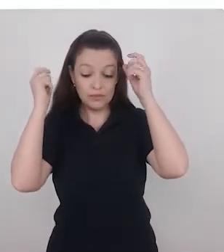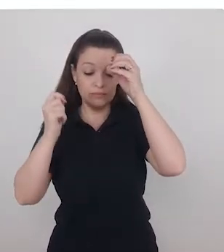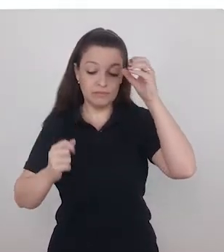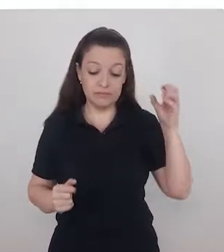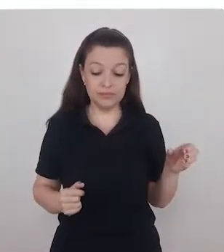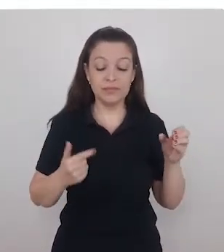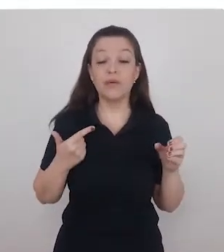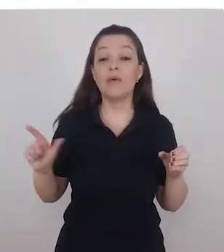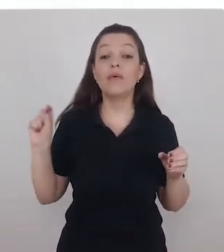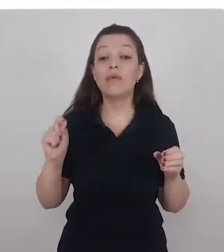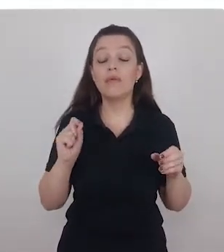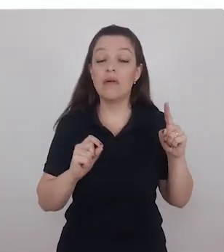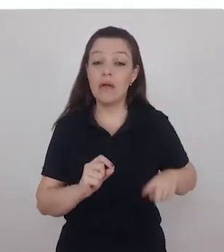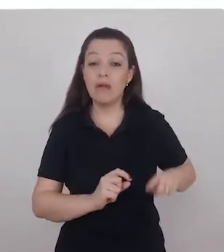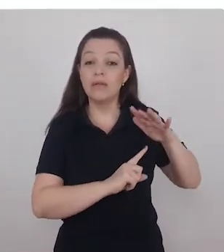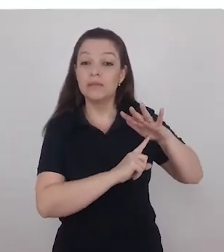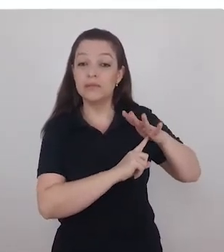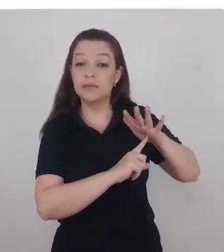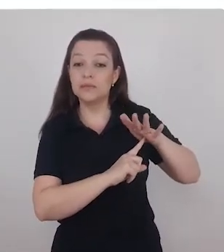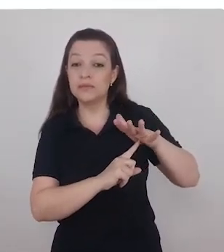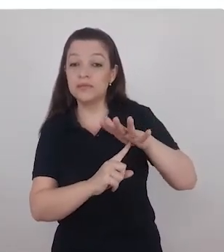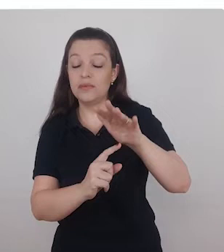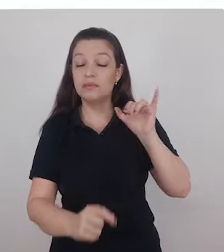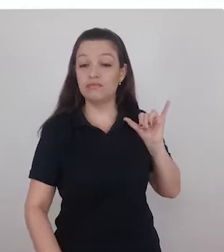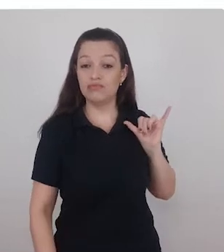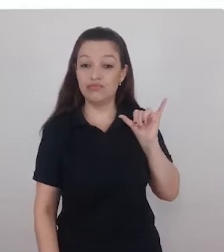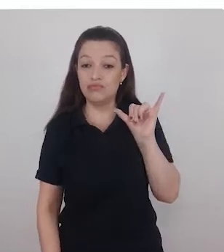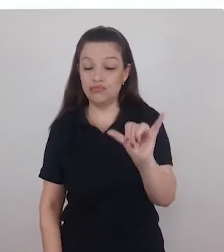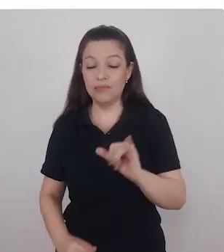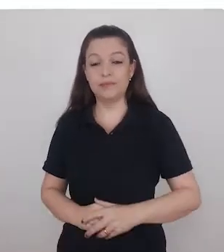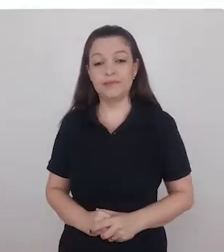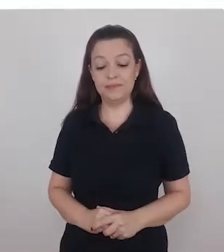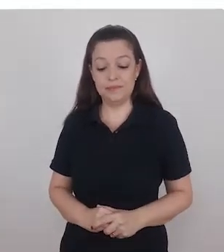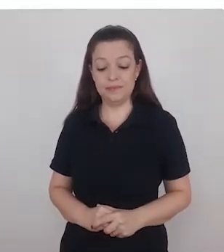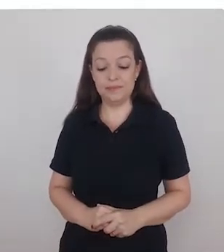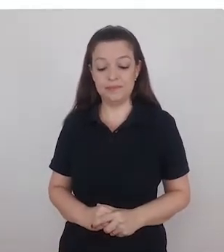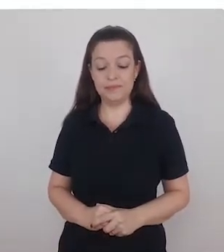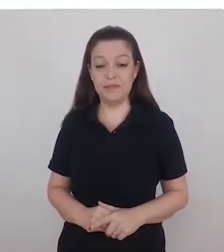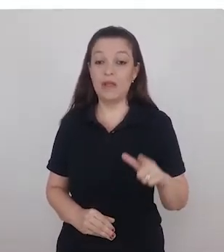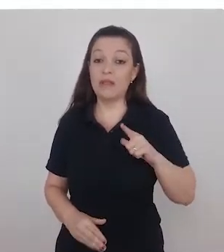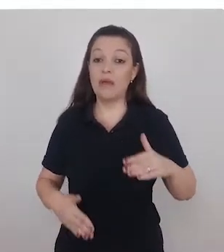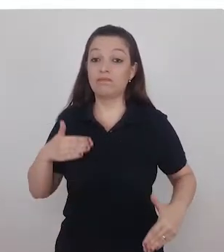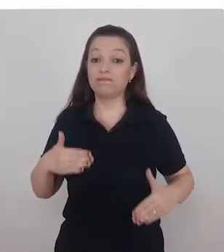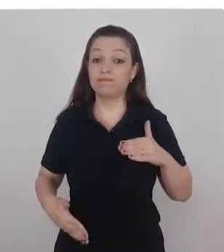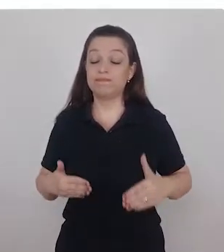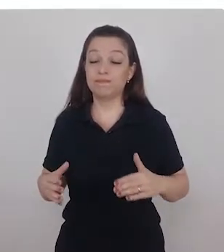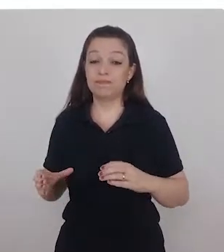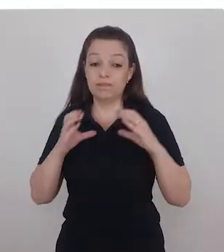pelúcia e na outra caixa, o avião. Daí nós temos o